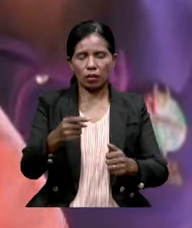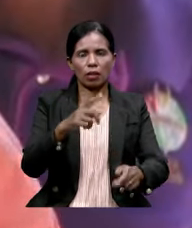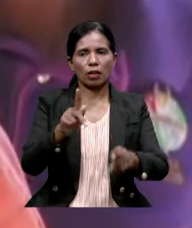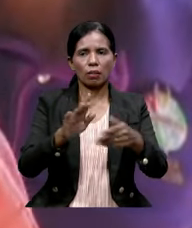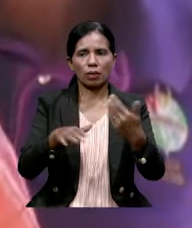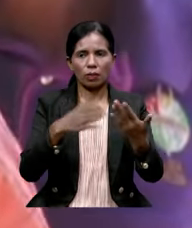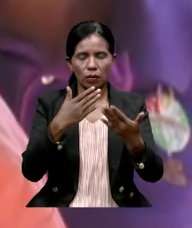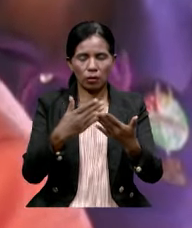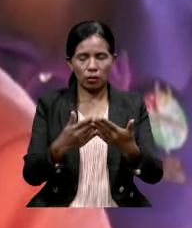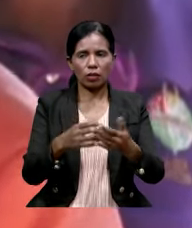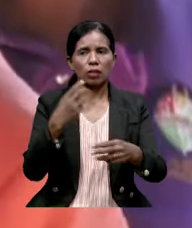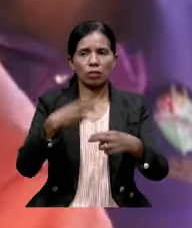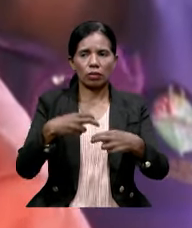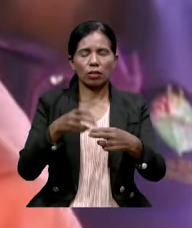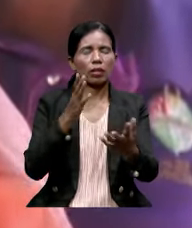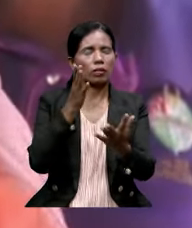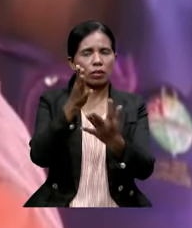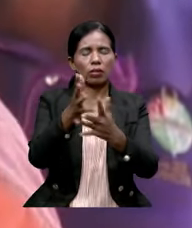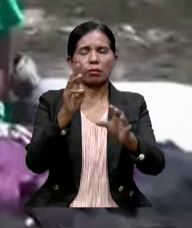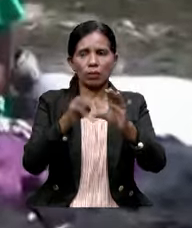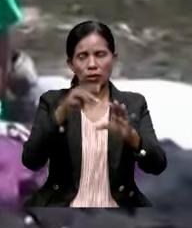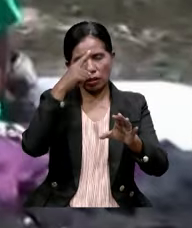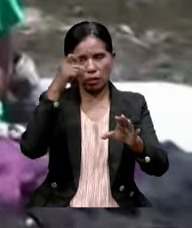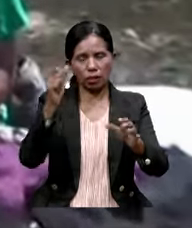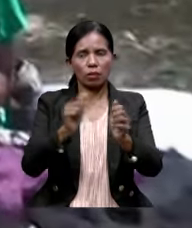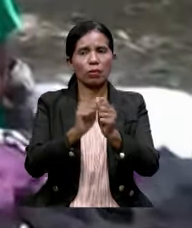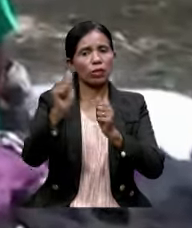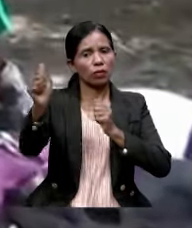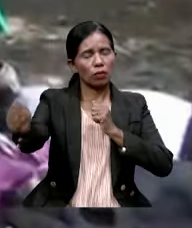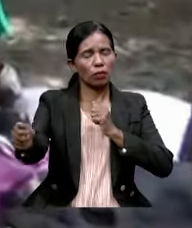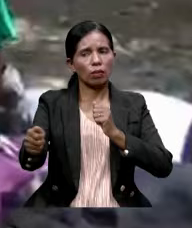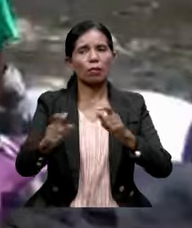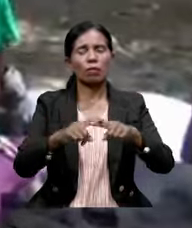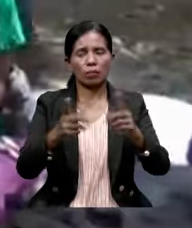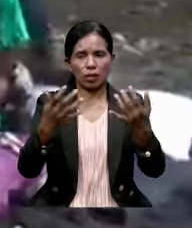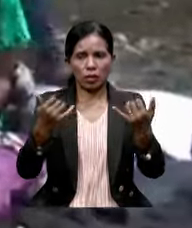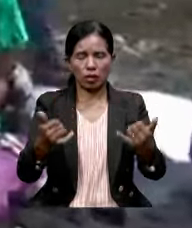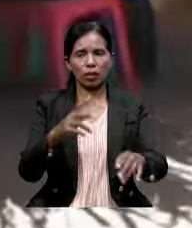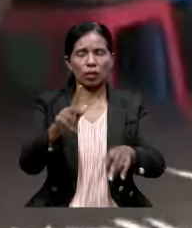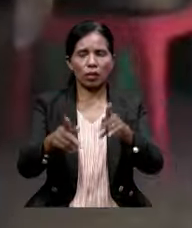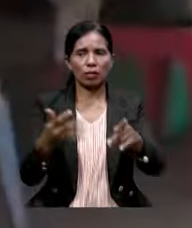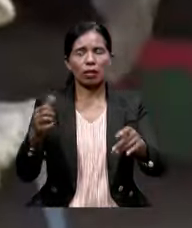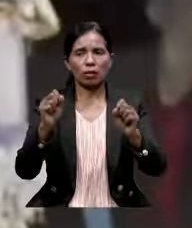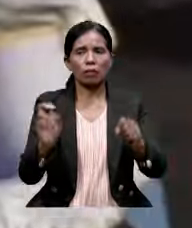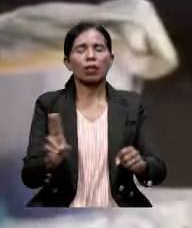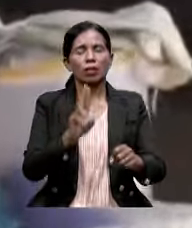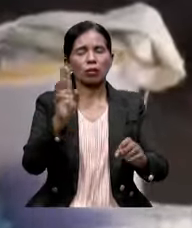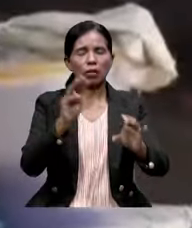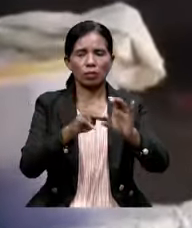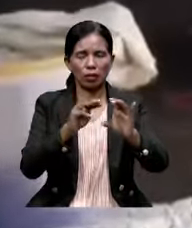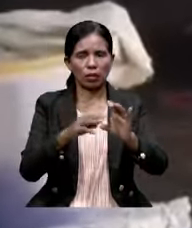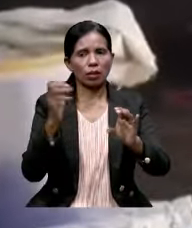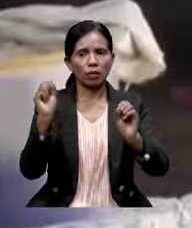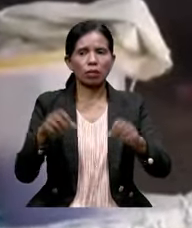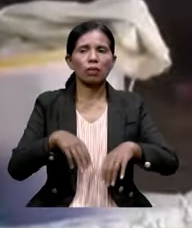e suku refere susa ratu acesso ba mercado tamba distancia dok mai be dau dau ne comunidade bele utiliza mercado refere ho